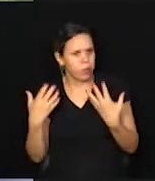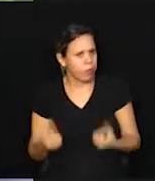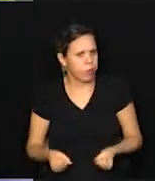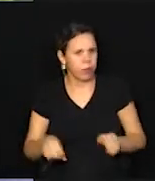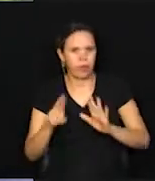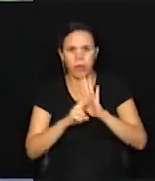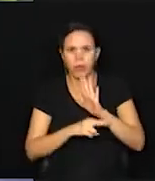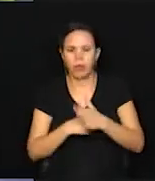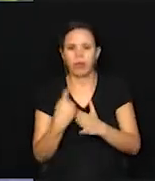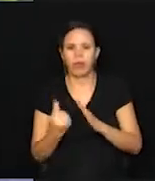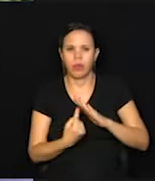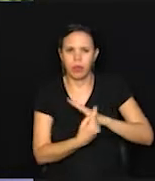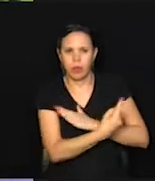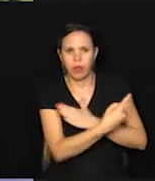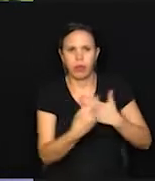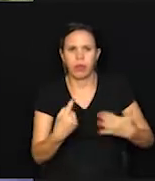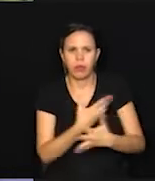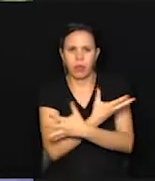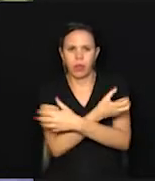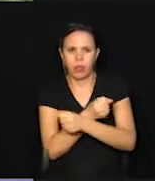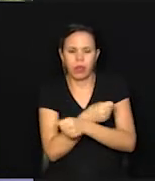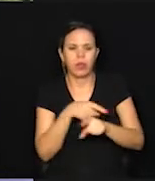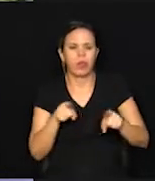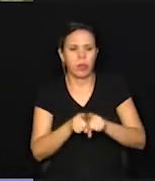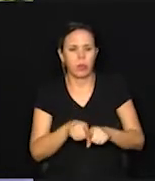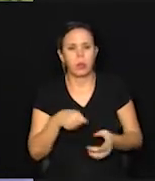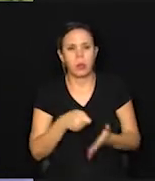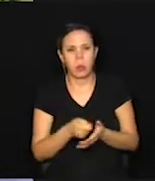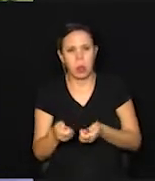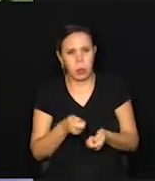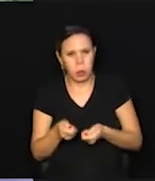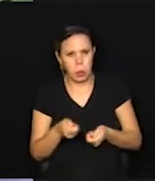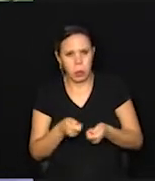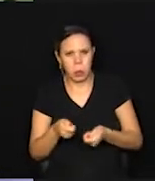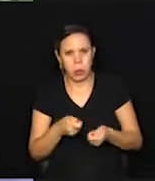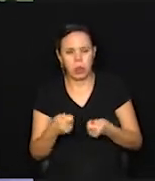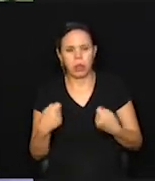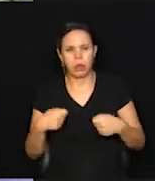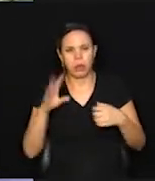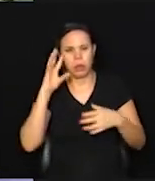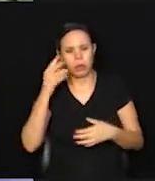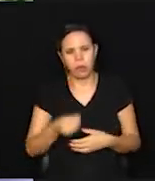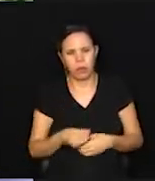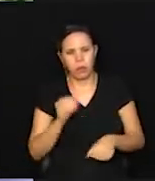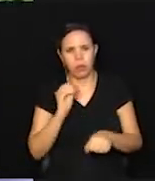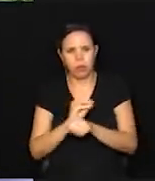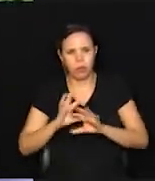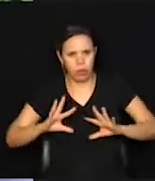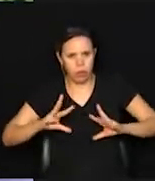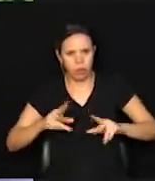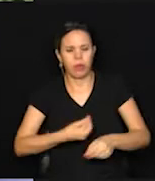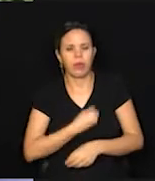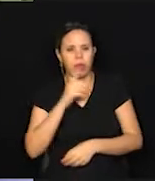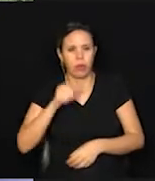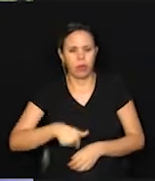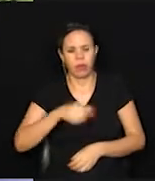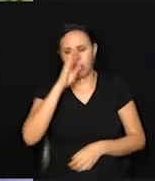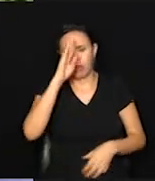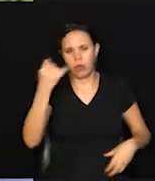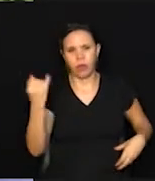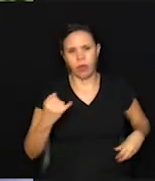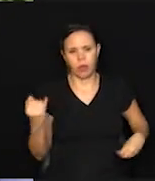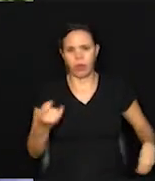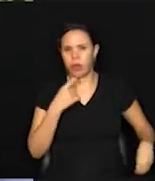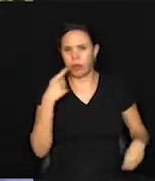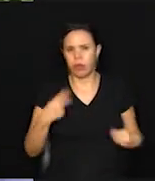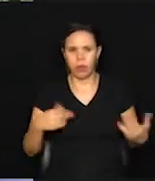medidas de isolamento, contenção, com o rigor necessário e com a compreensão necessária de que a proteção de todas as vidas é fundamental. Né,